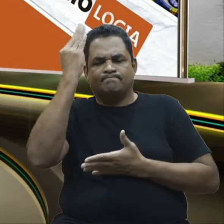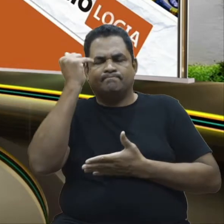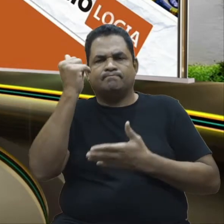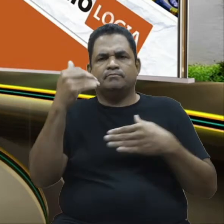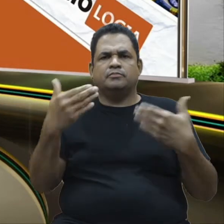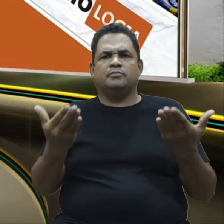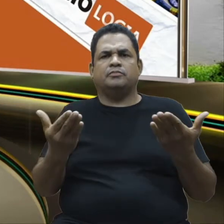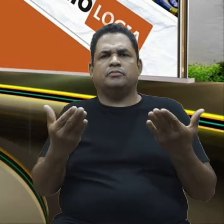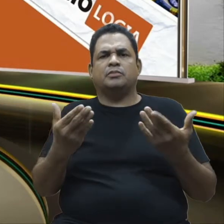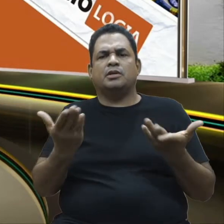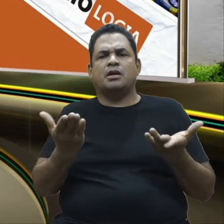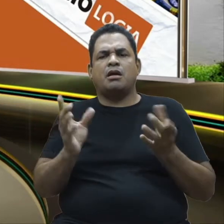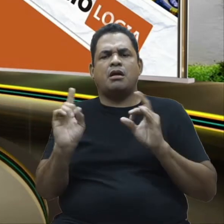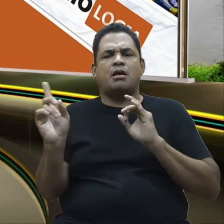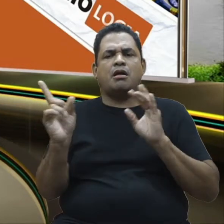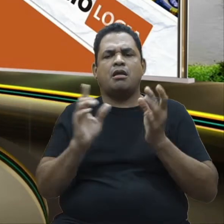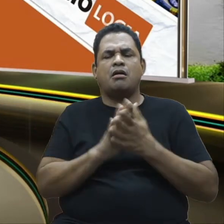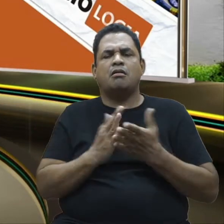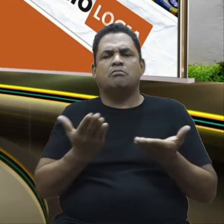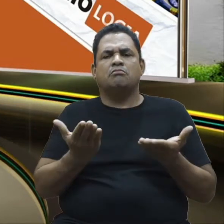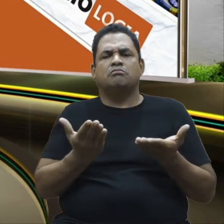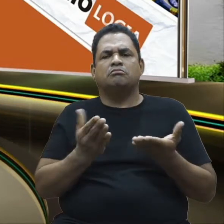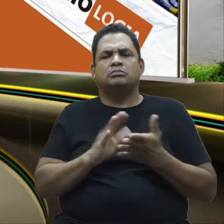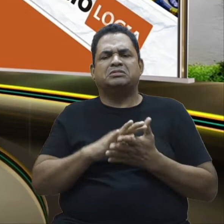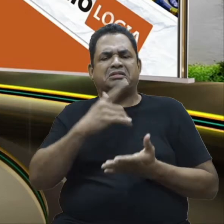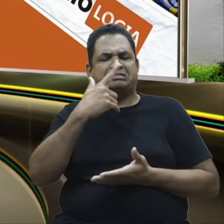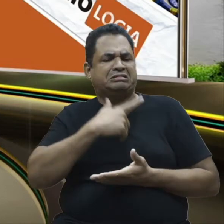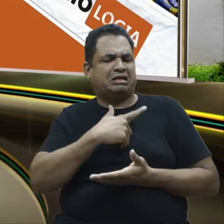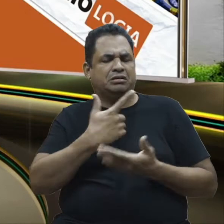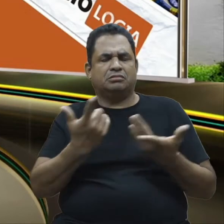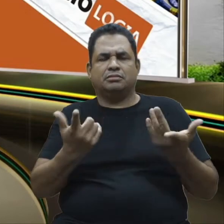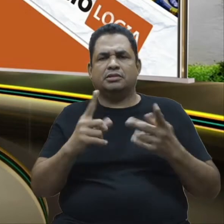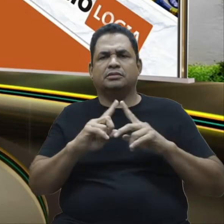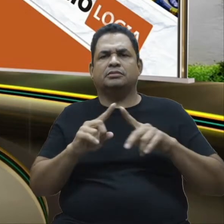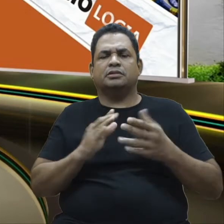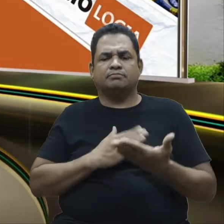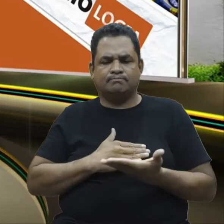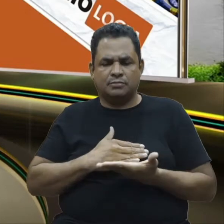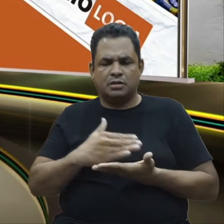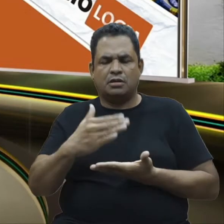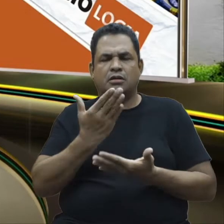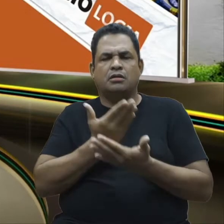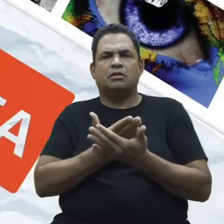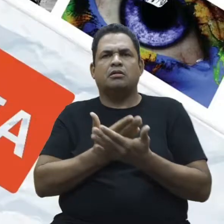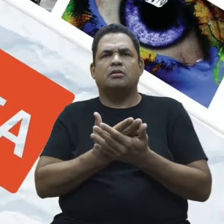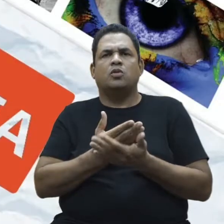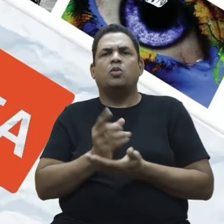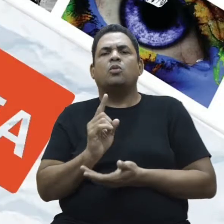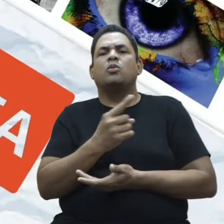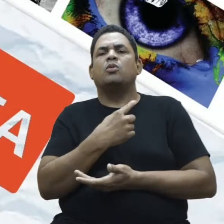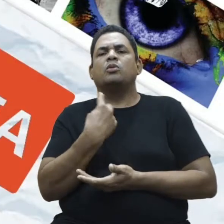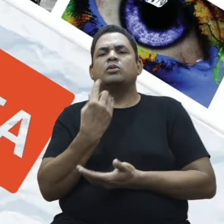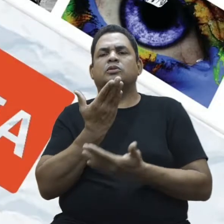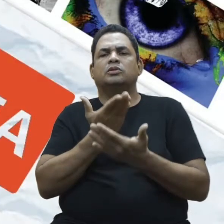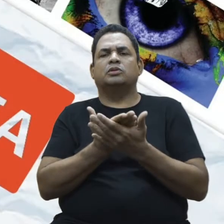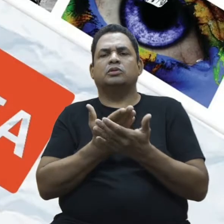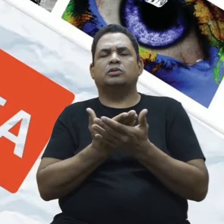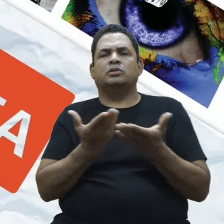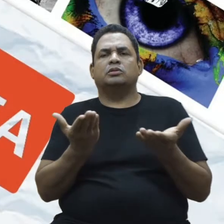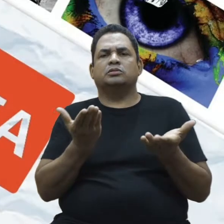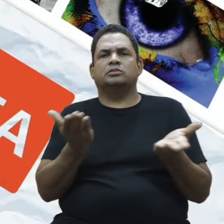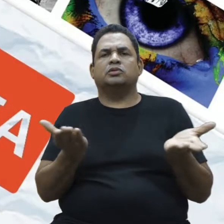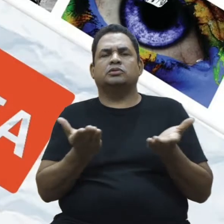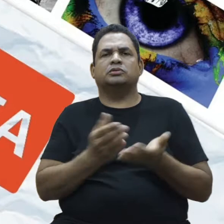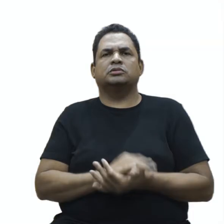que em determinado momento a gente acha muito chato, né? Bom, vamos lá para a nossa aula, ver o que nós vamos estudar na nossa aulinha